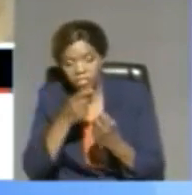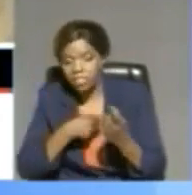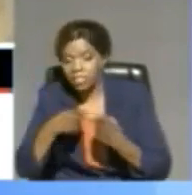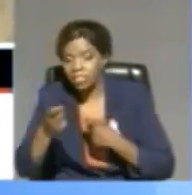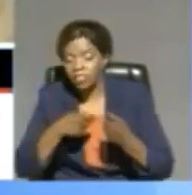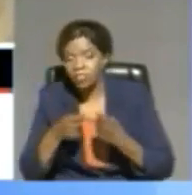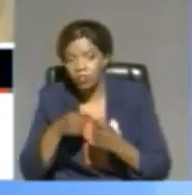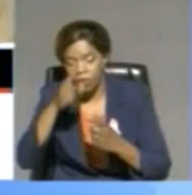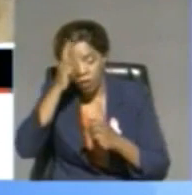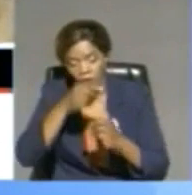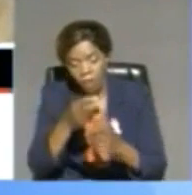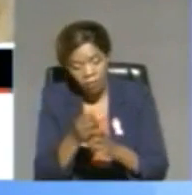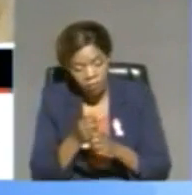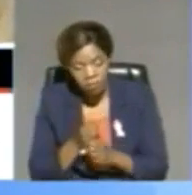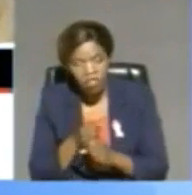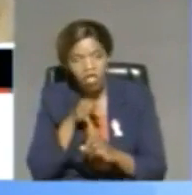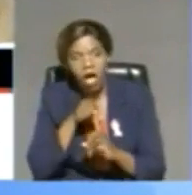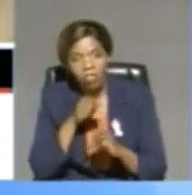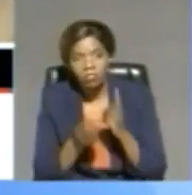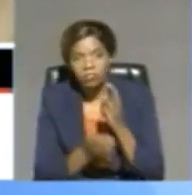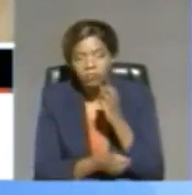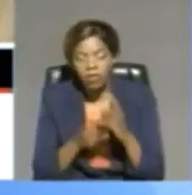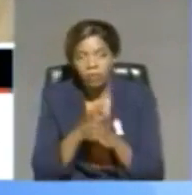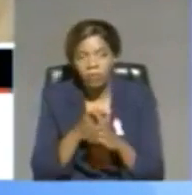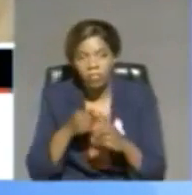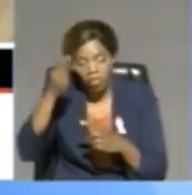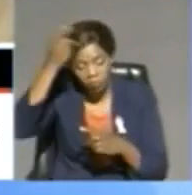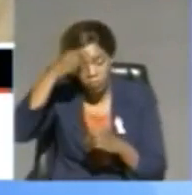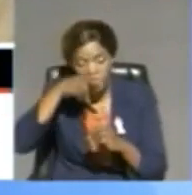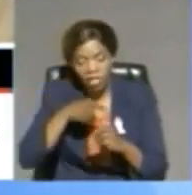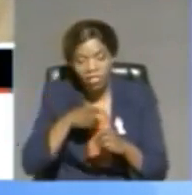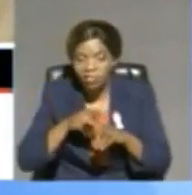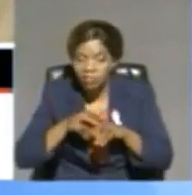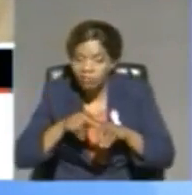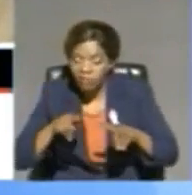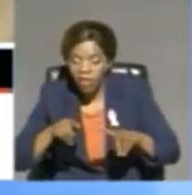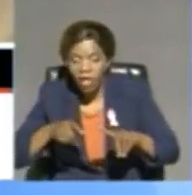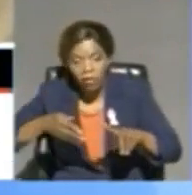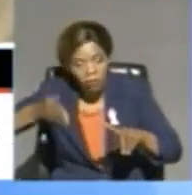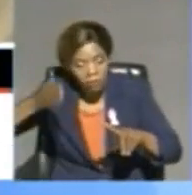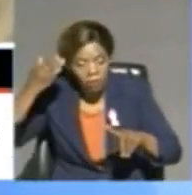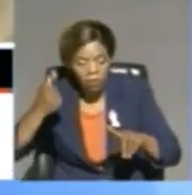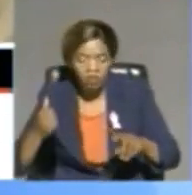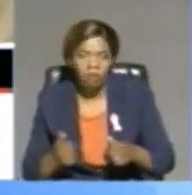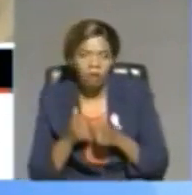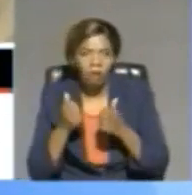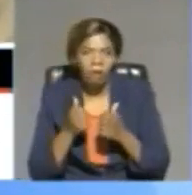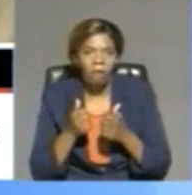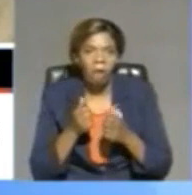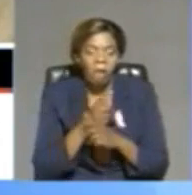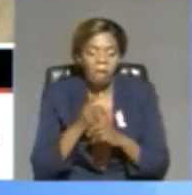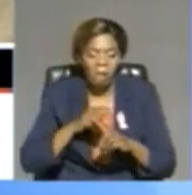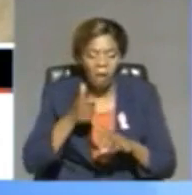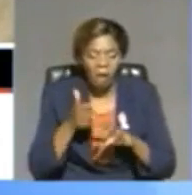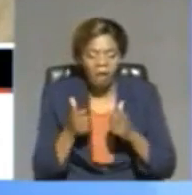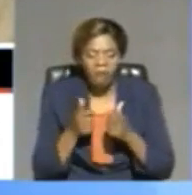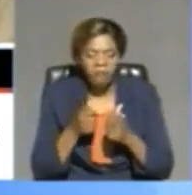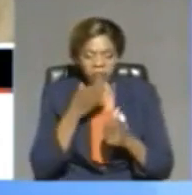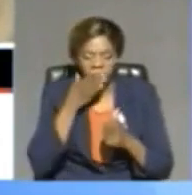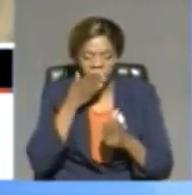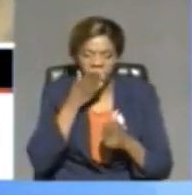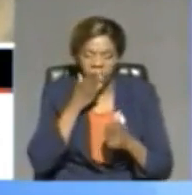que ele pretende implementar, que são contrárias às que foram recentemente aplicadas e que foram desastrosas através da Liz